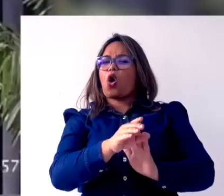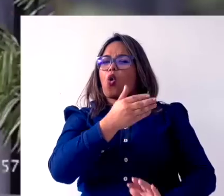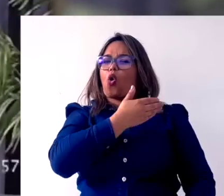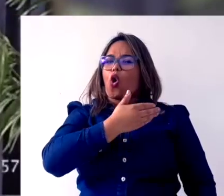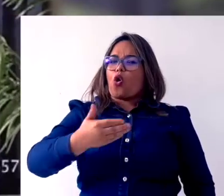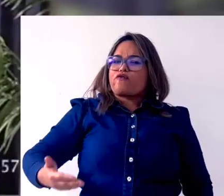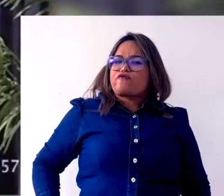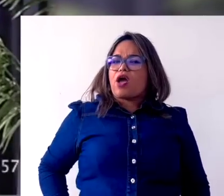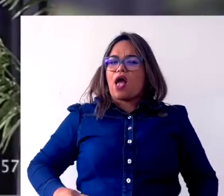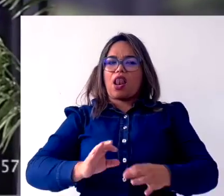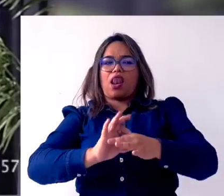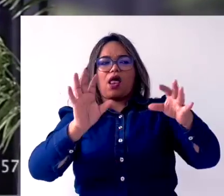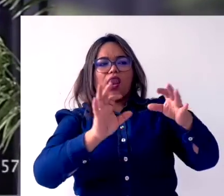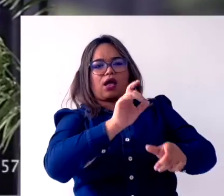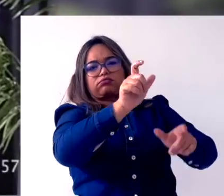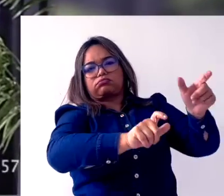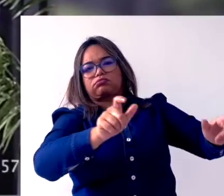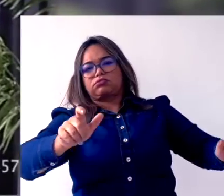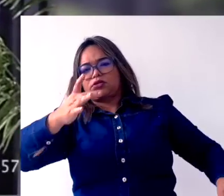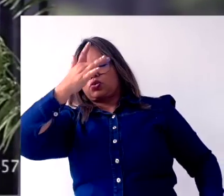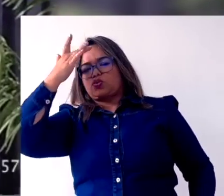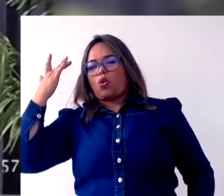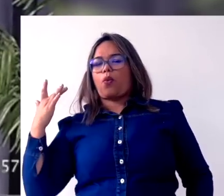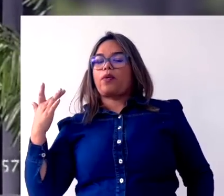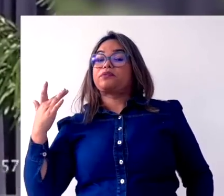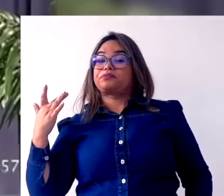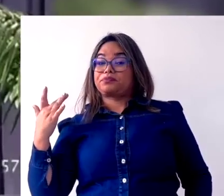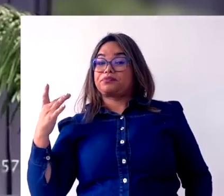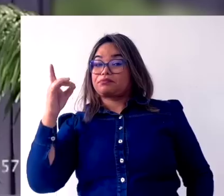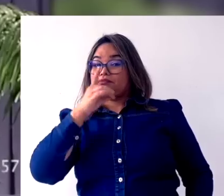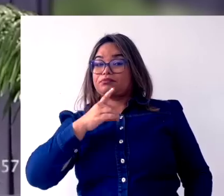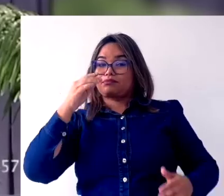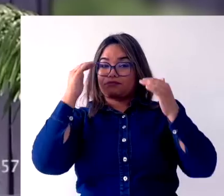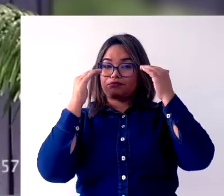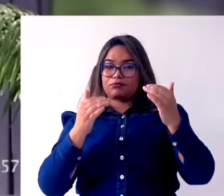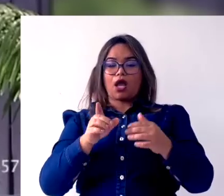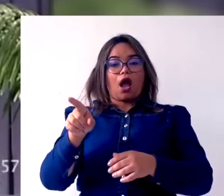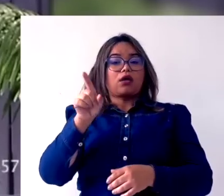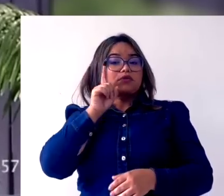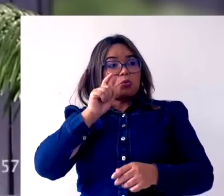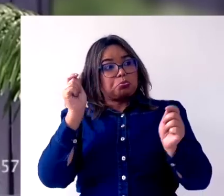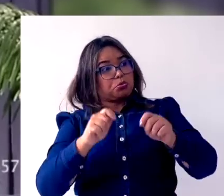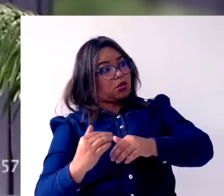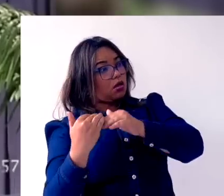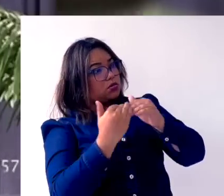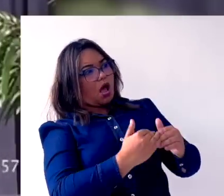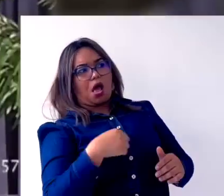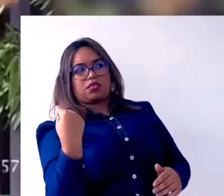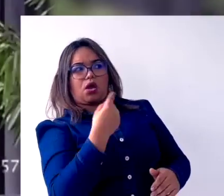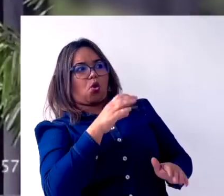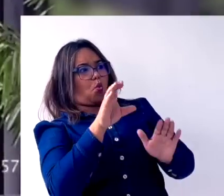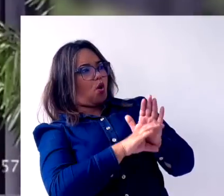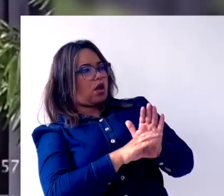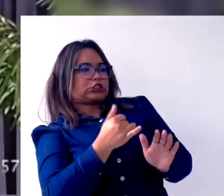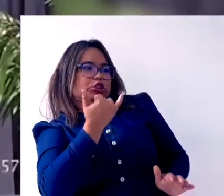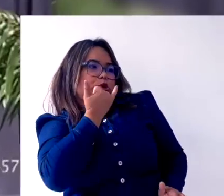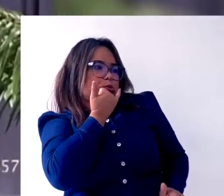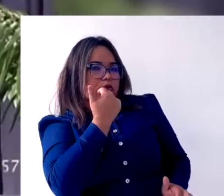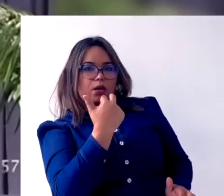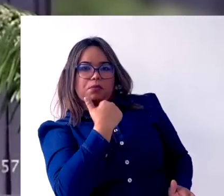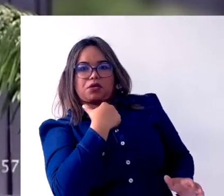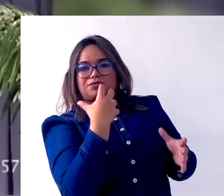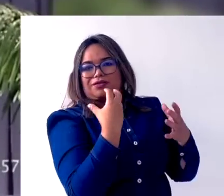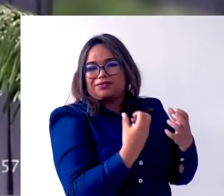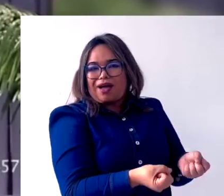guardem o domingo. E os Estados Unidos deveriam dizer: a nossa Constituição proíbe isso. Nós lamentamos, senhor Papa, aqui a igreja